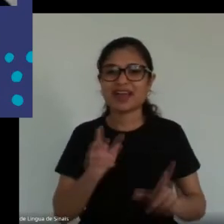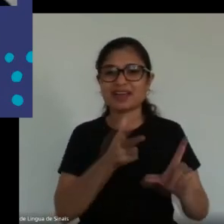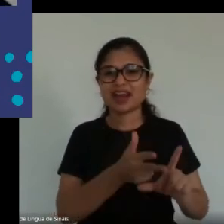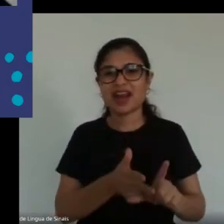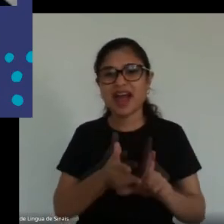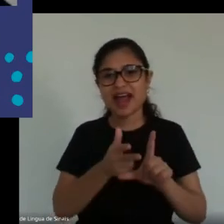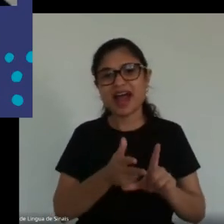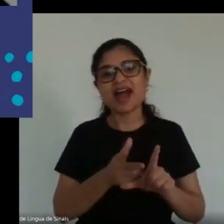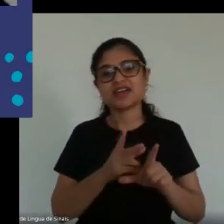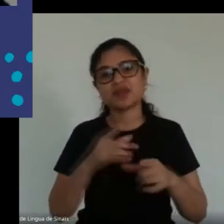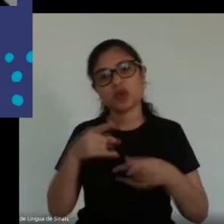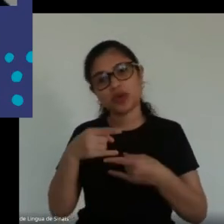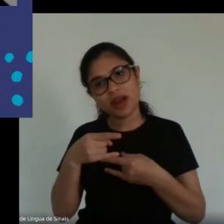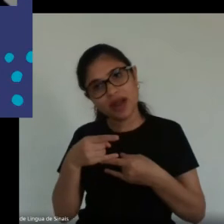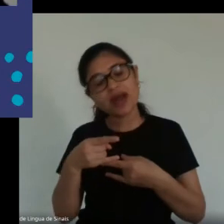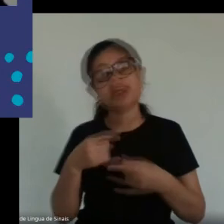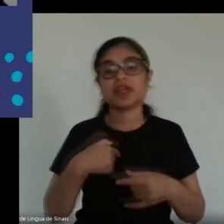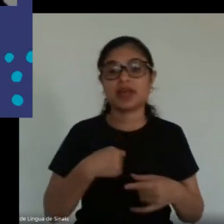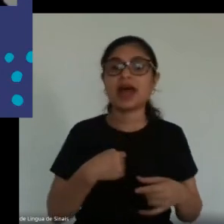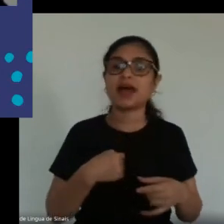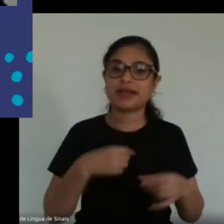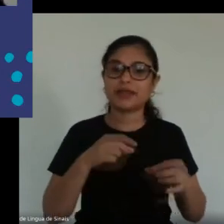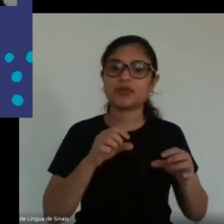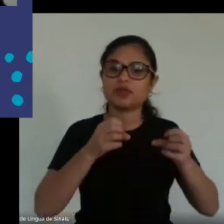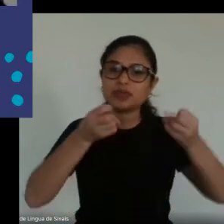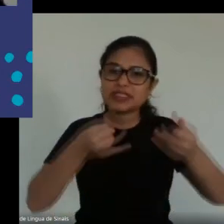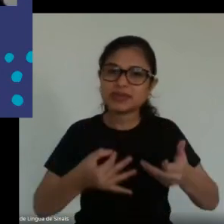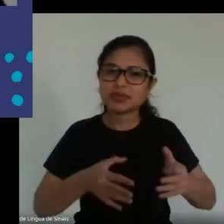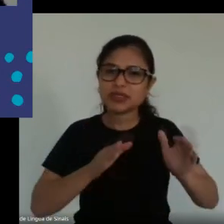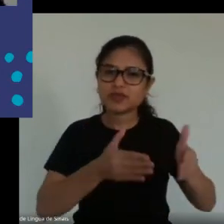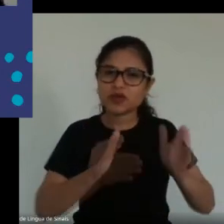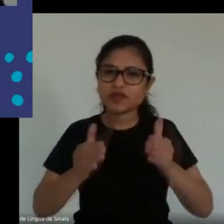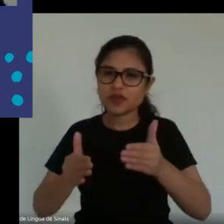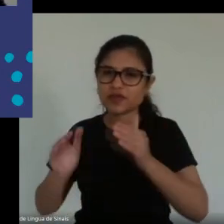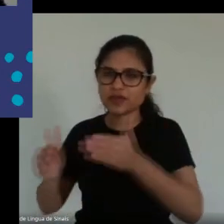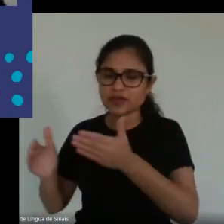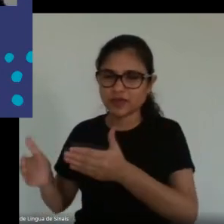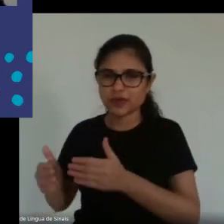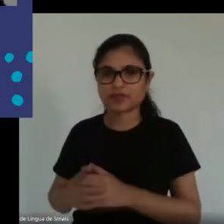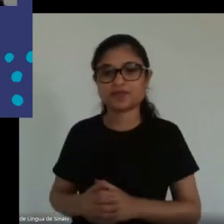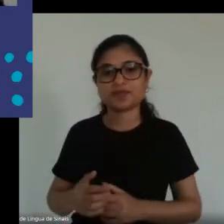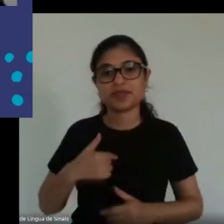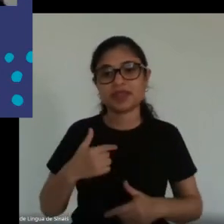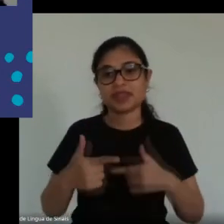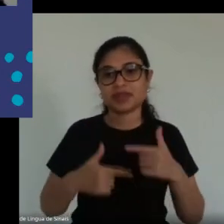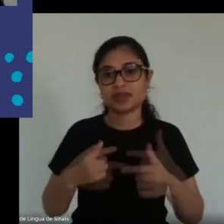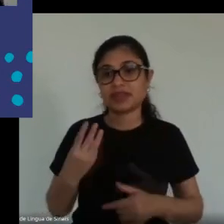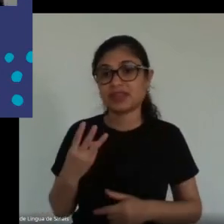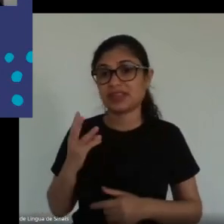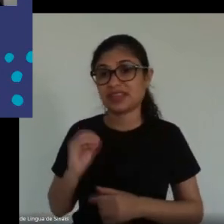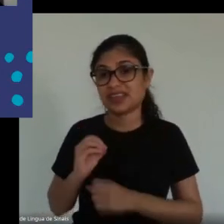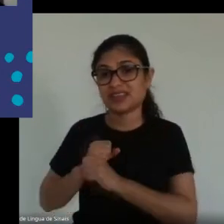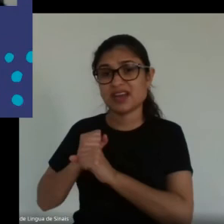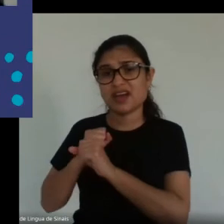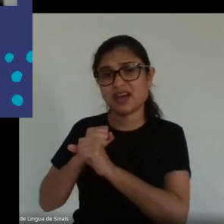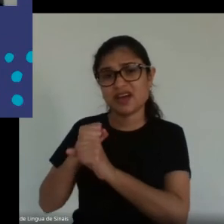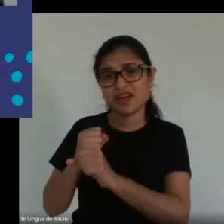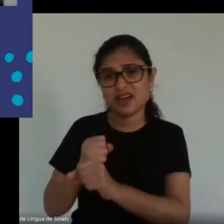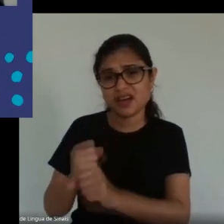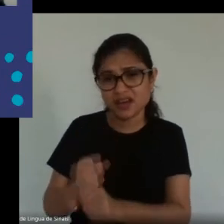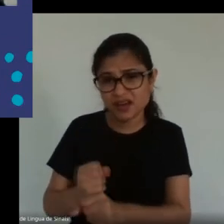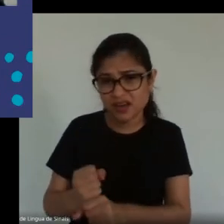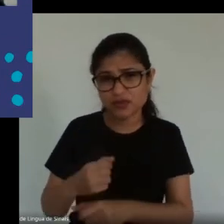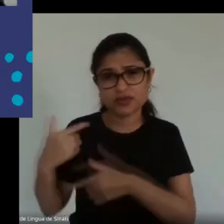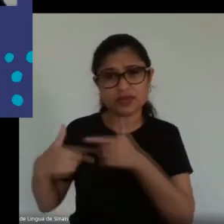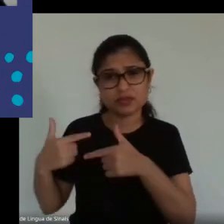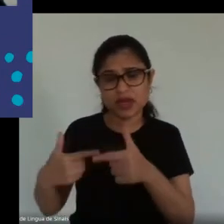em 40 minutos não dá para eu pôr quase 30 anos de trabalho. Eu trabalho com um grupo de mulheres, com um grupo de adolescentes, com um grupo de pretos, com um